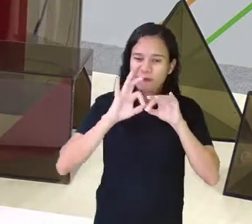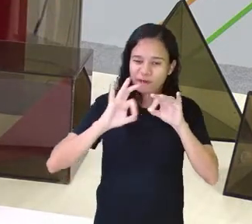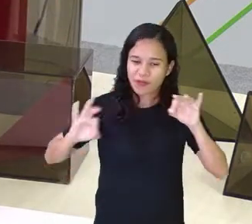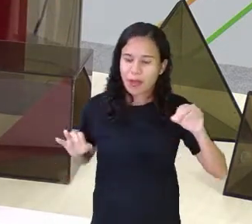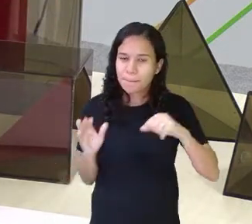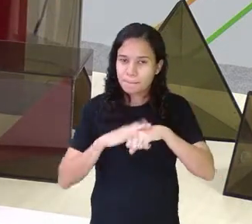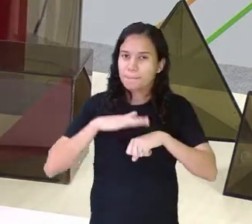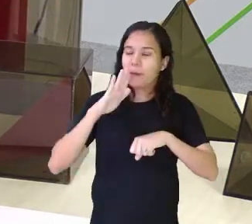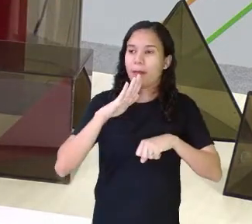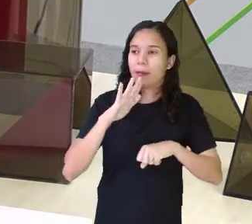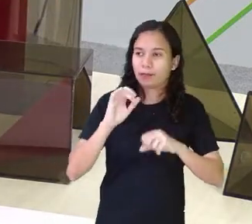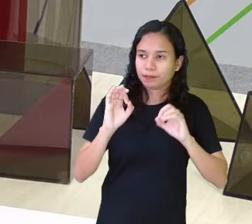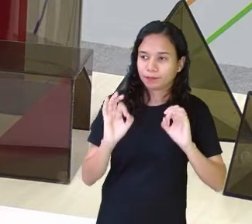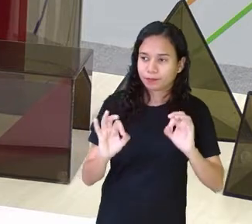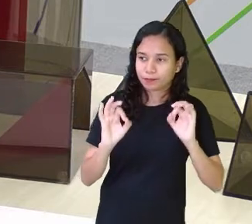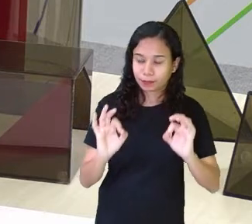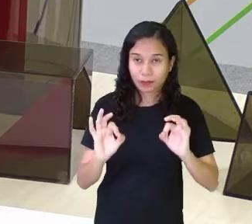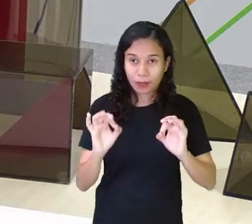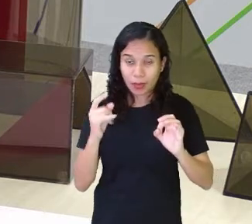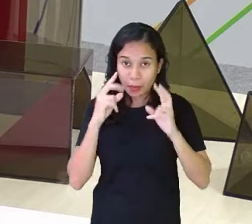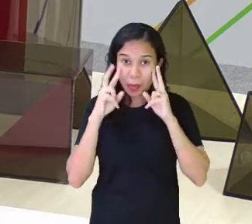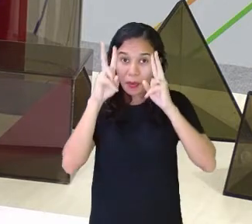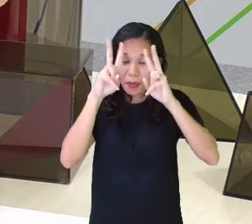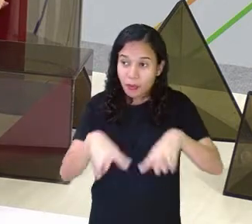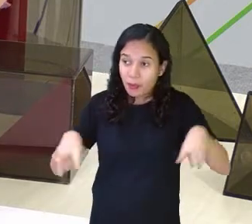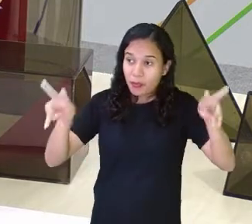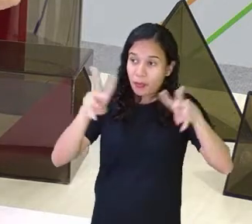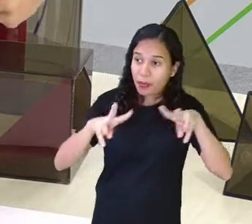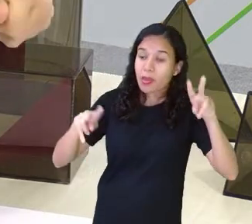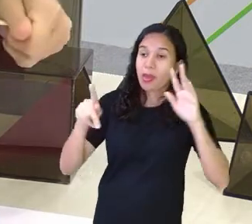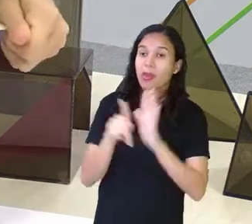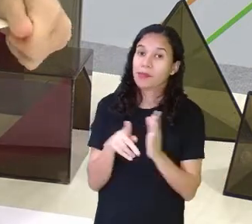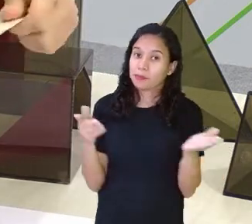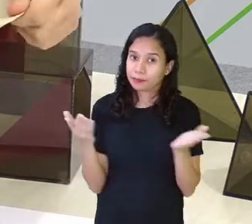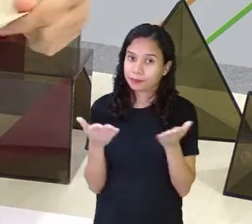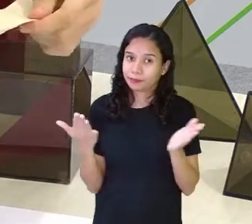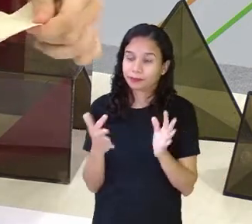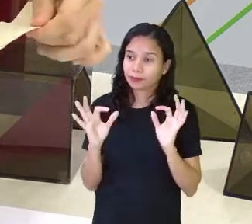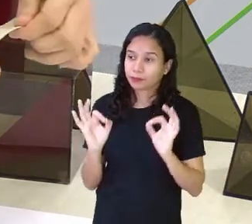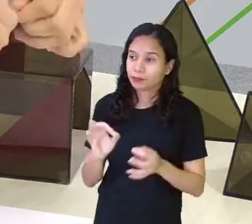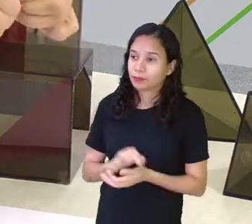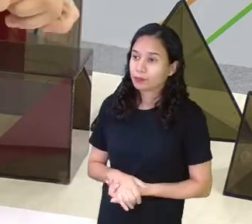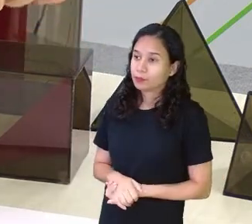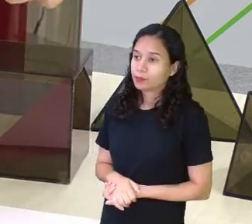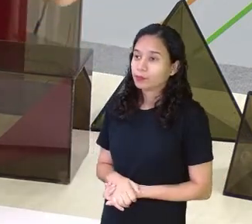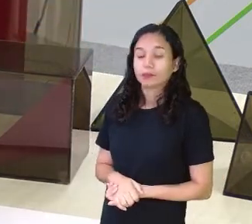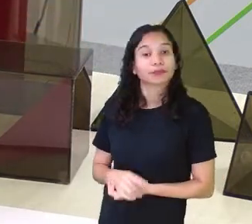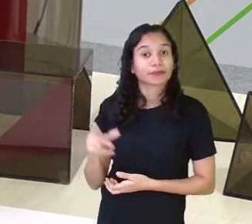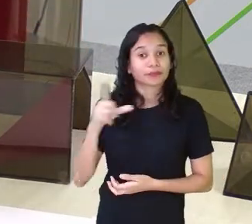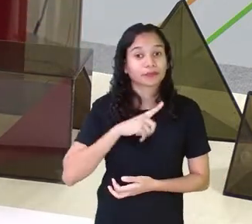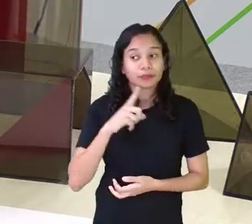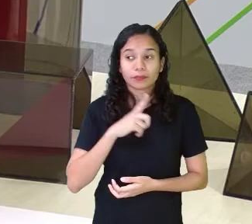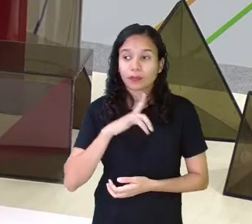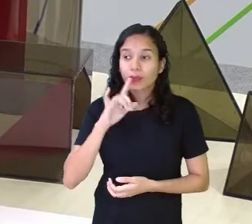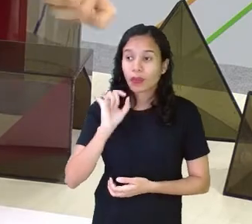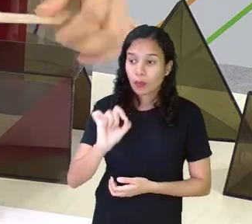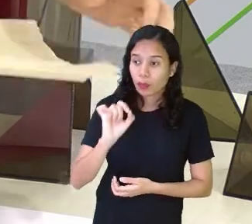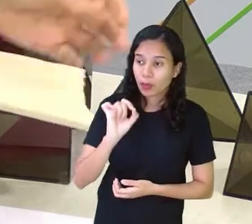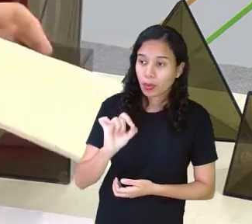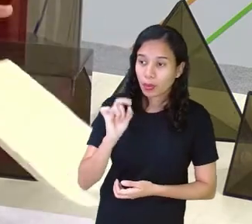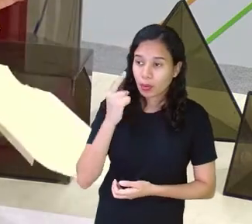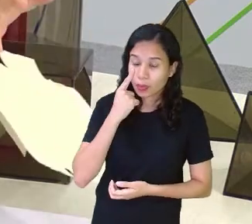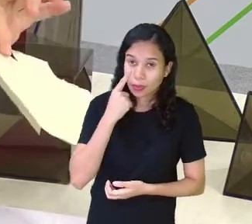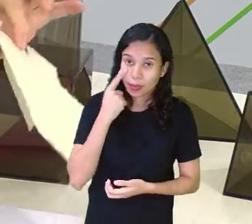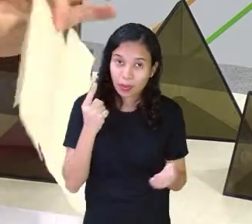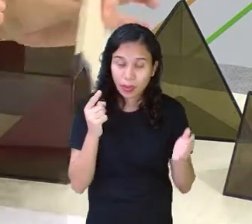vem passando. Mas eu quero que vocês prestem atenção nisso. Olha, eu tenho